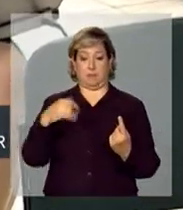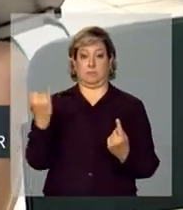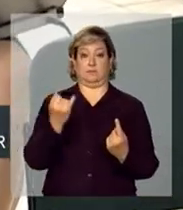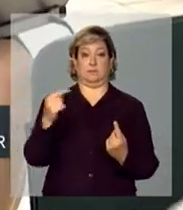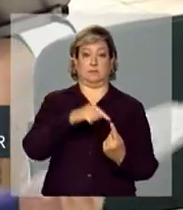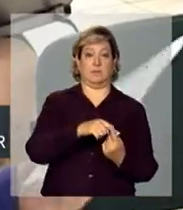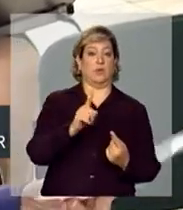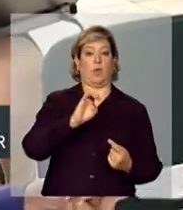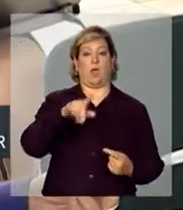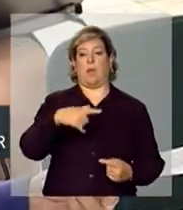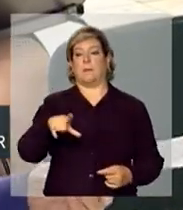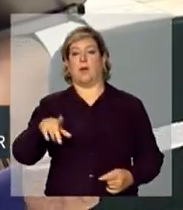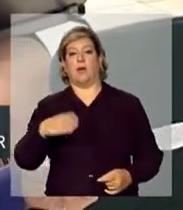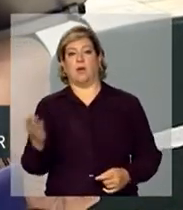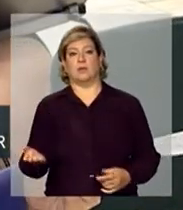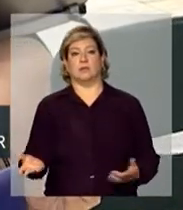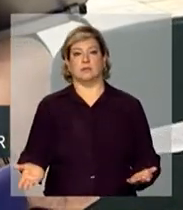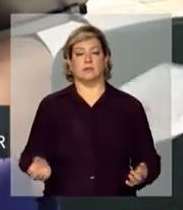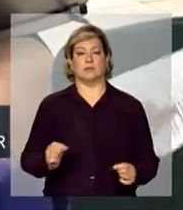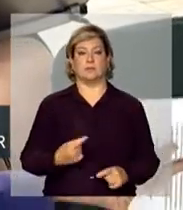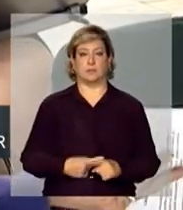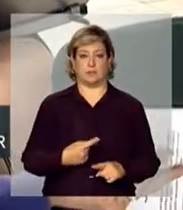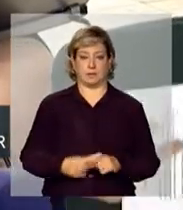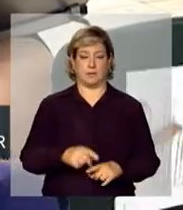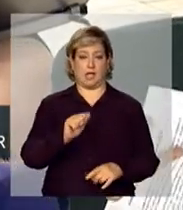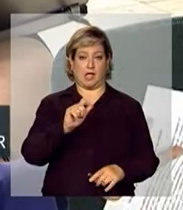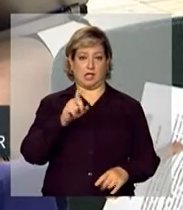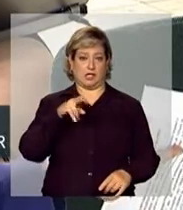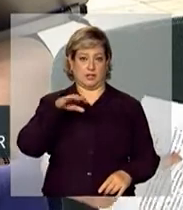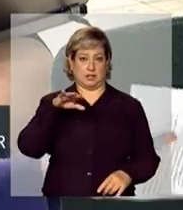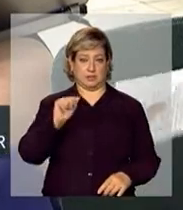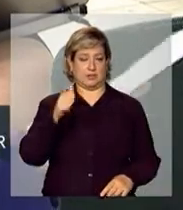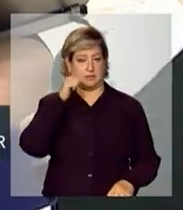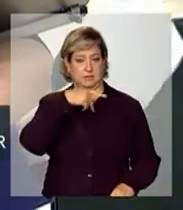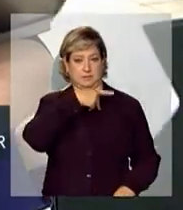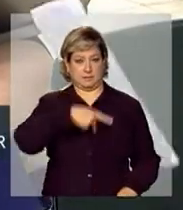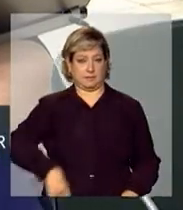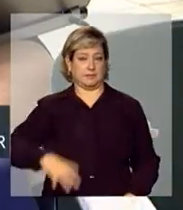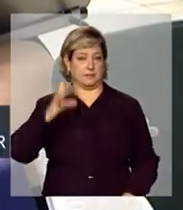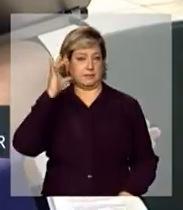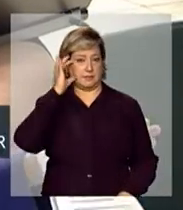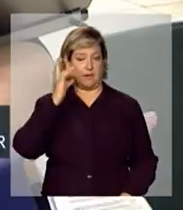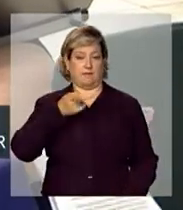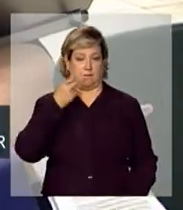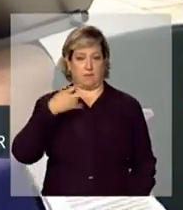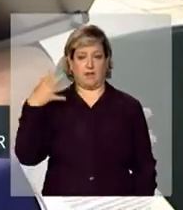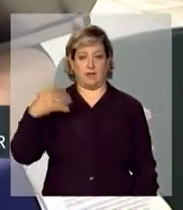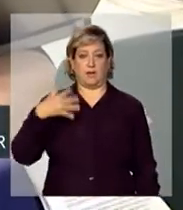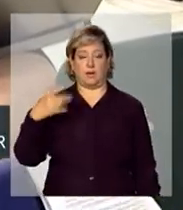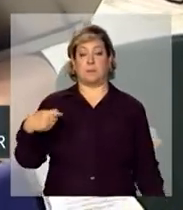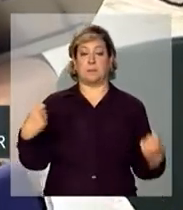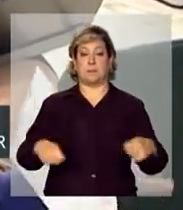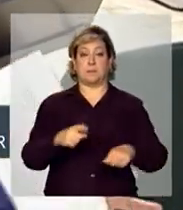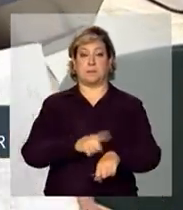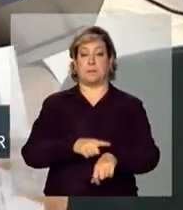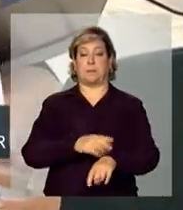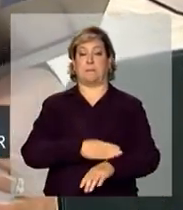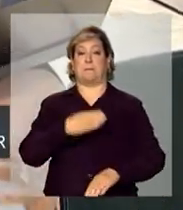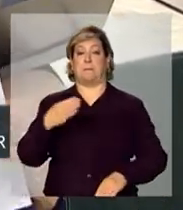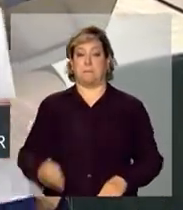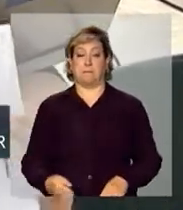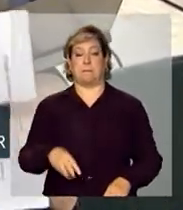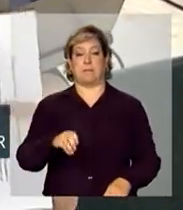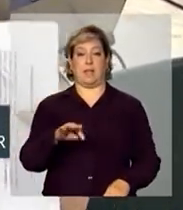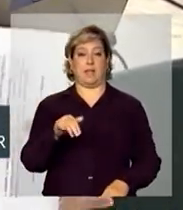a outra coisa com relação às agências a presidente falou no discurso é que elas precisam ter prazos e metas eu